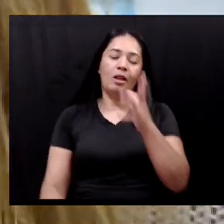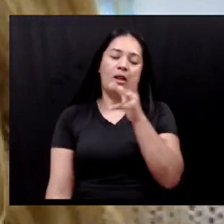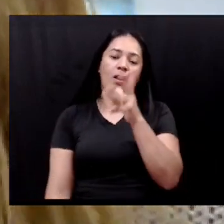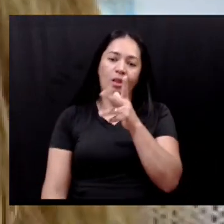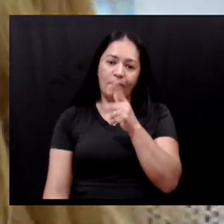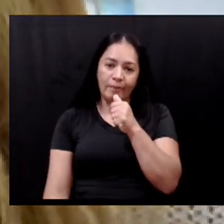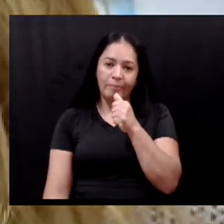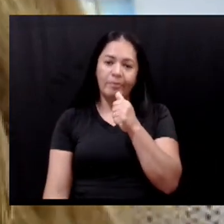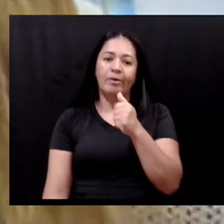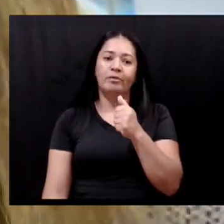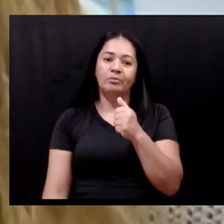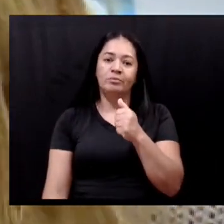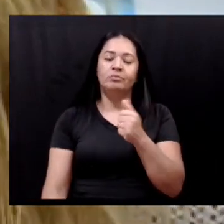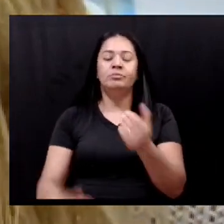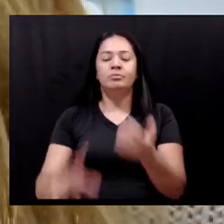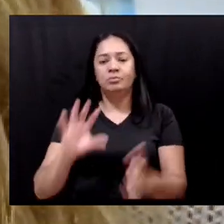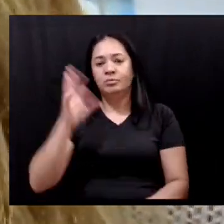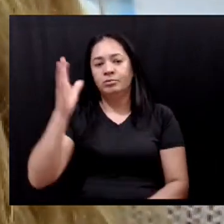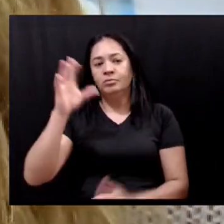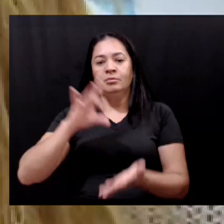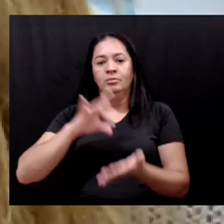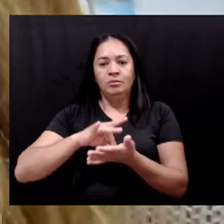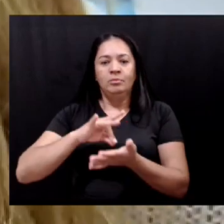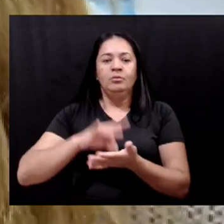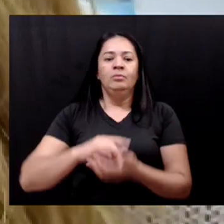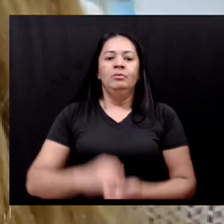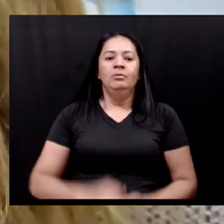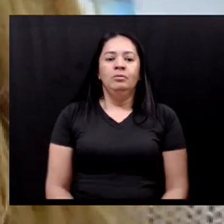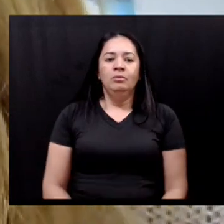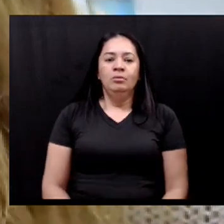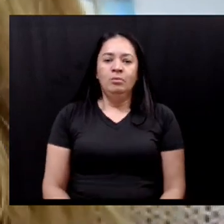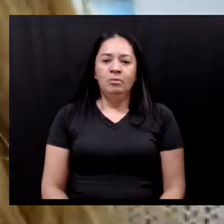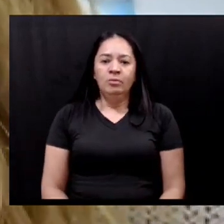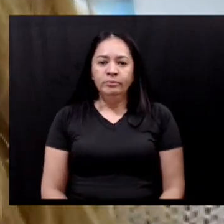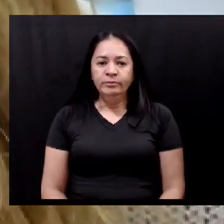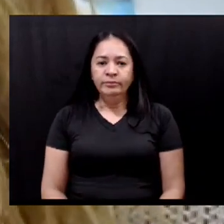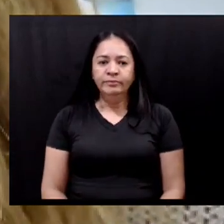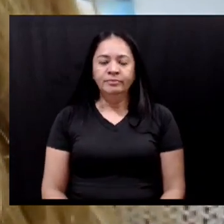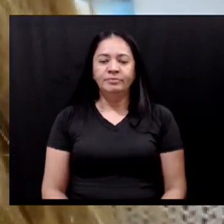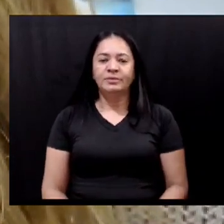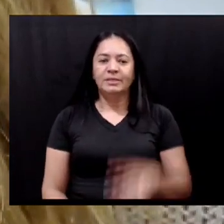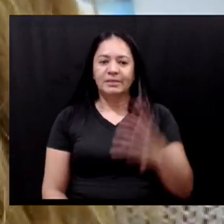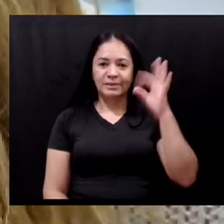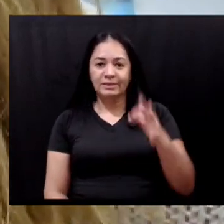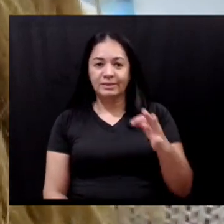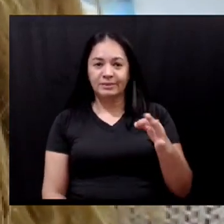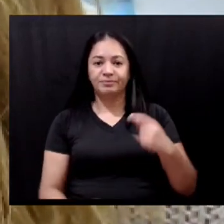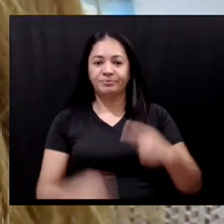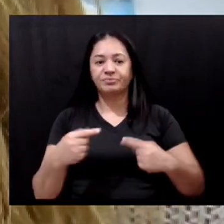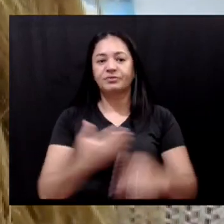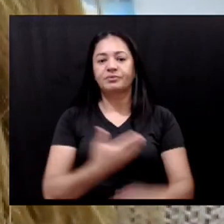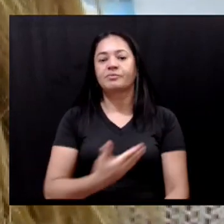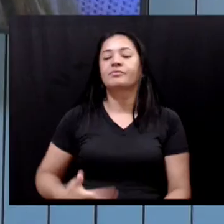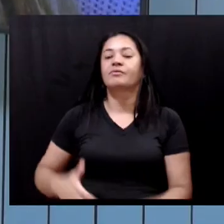fato, se concretizar. E, sem dúvida, políticas públicas ajudariam bastante nesse sentido.